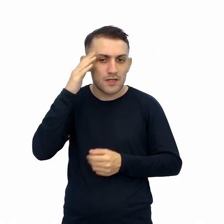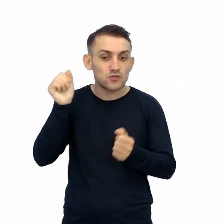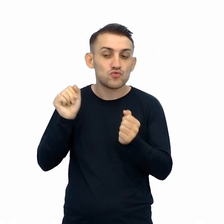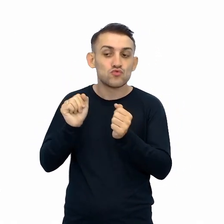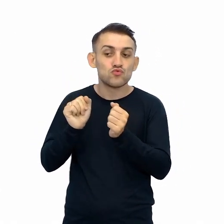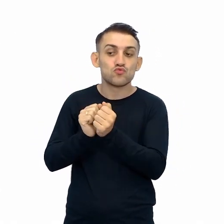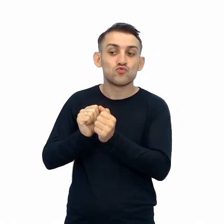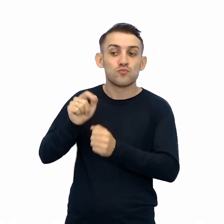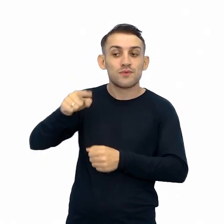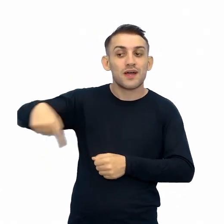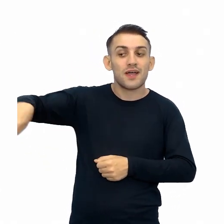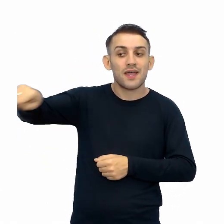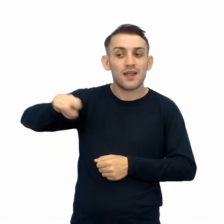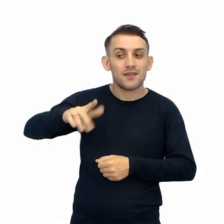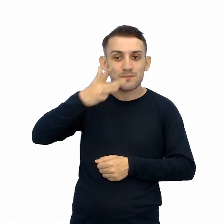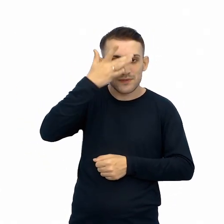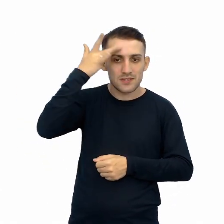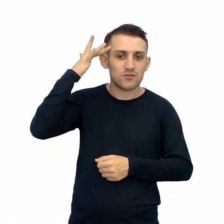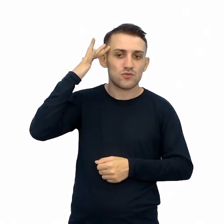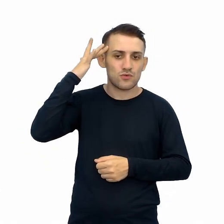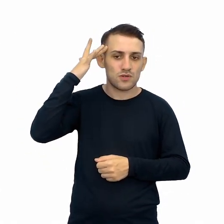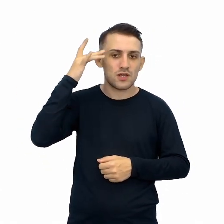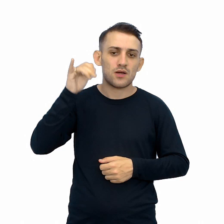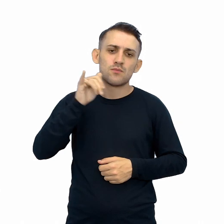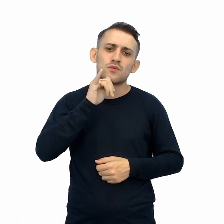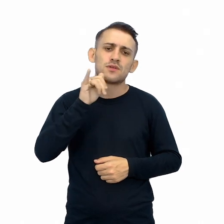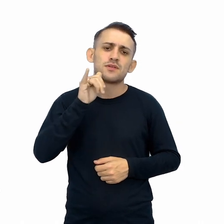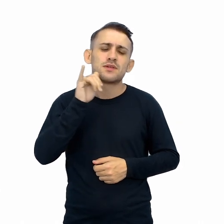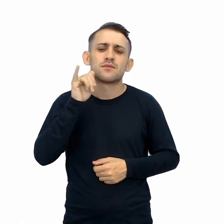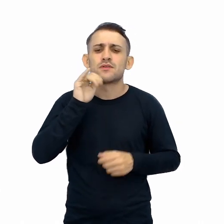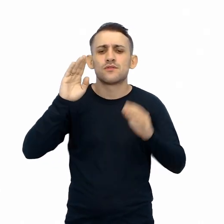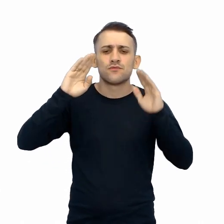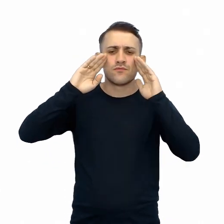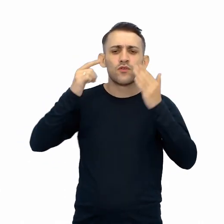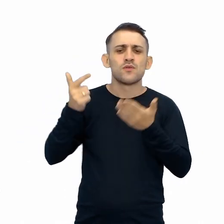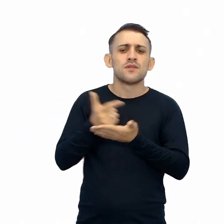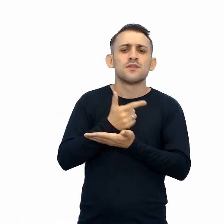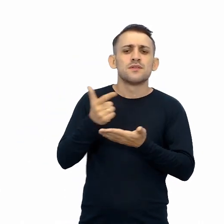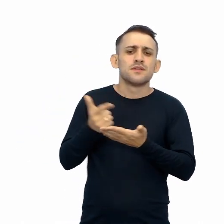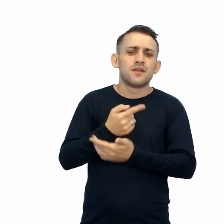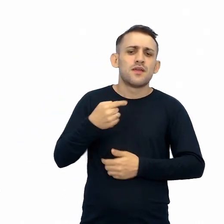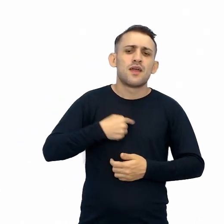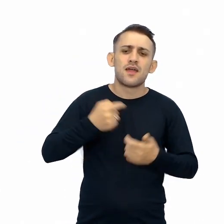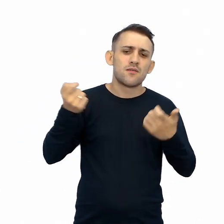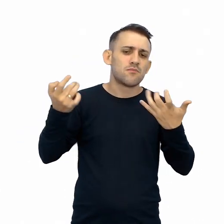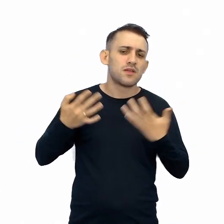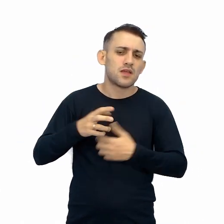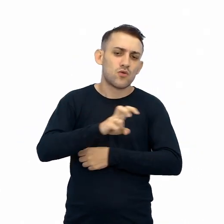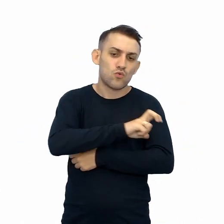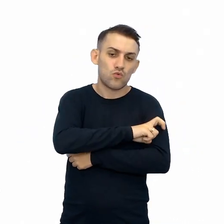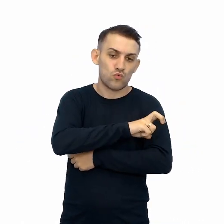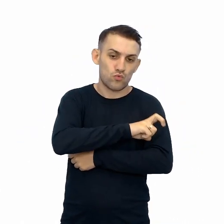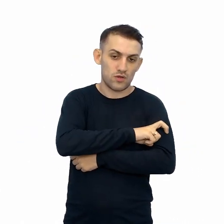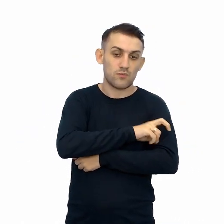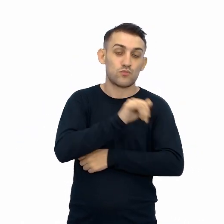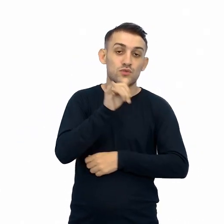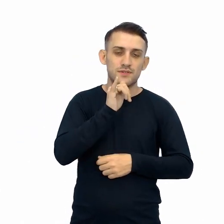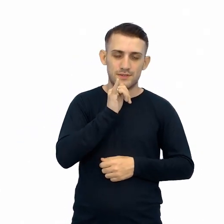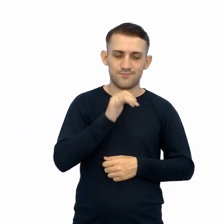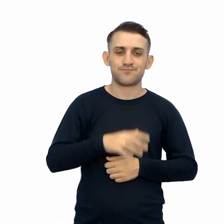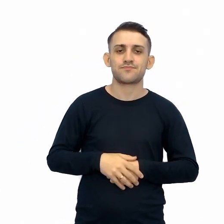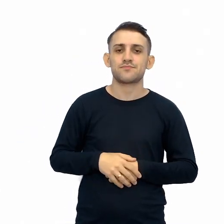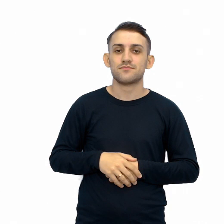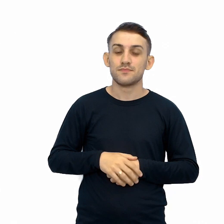público-alvo. Por exemplo, na indicação literária que eu acabei de falar do quinto ano, além de apresentar